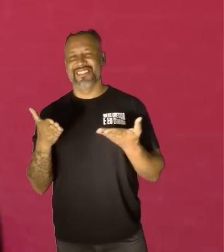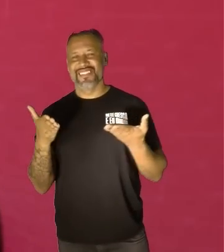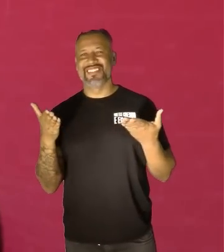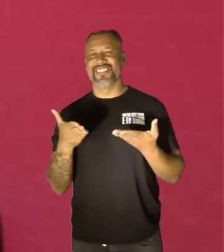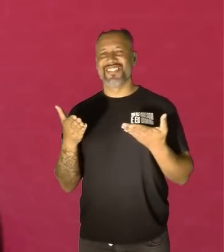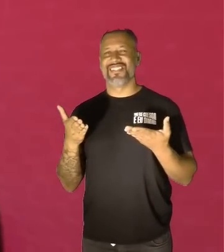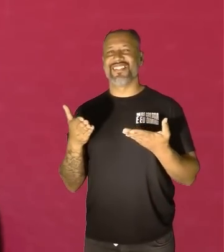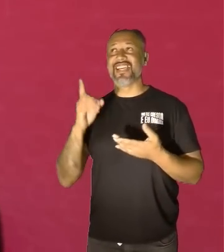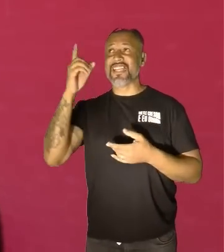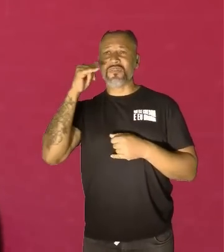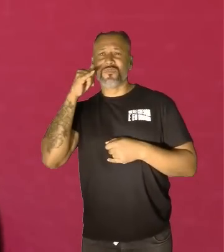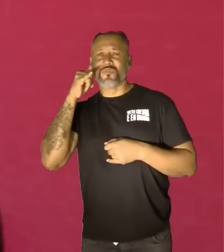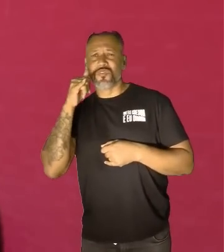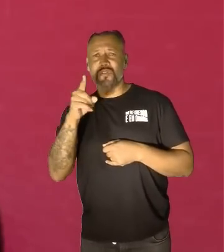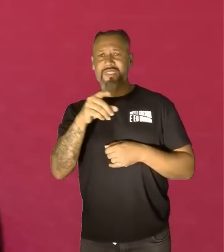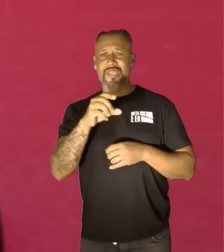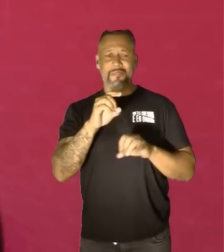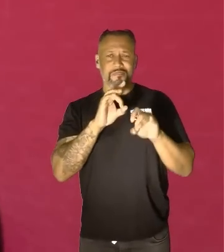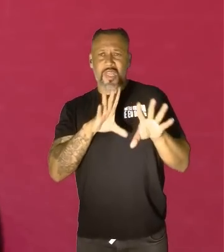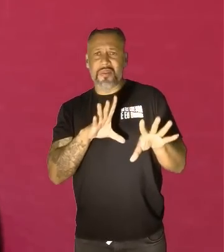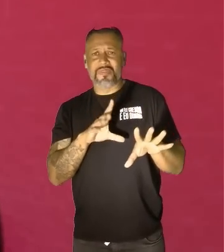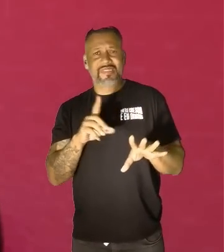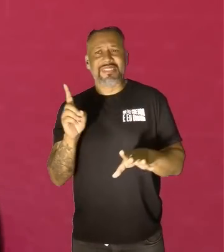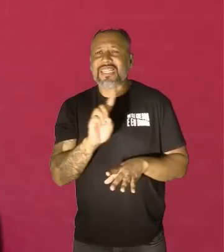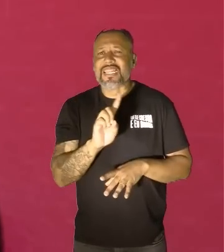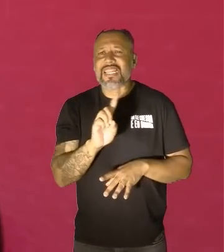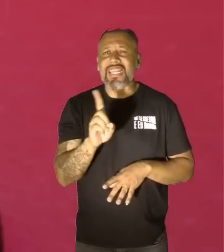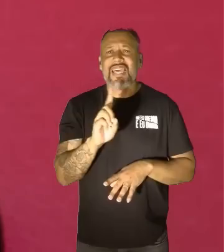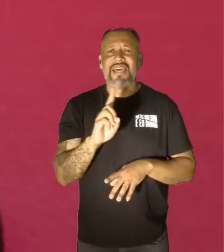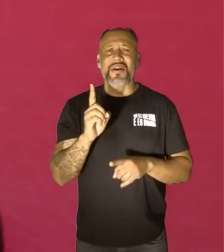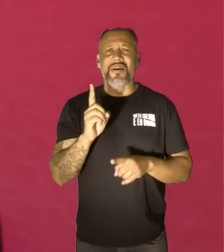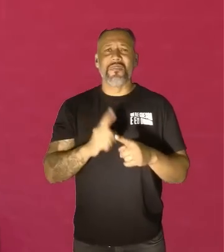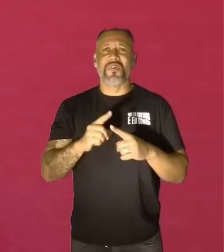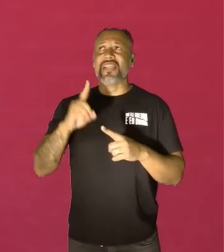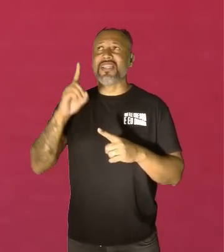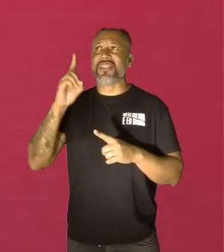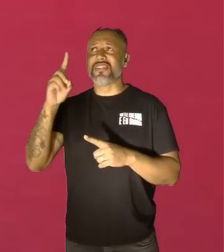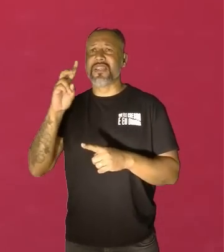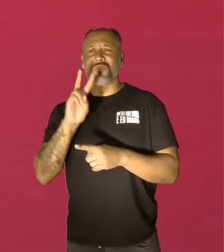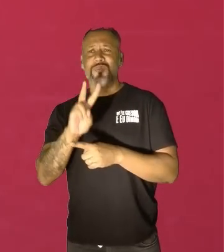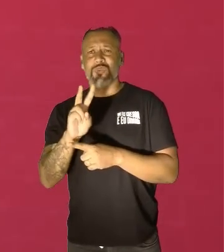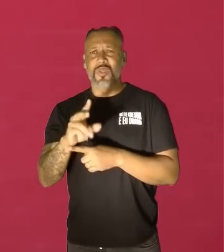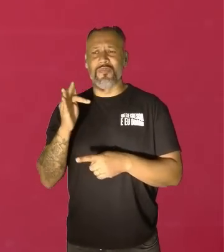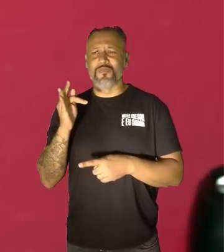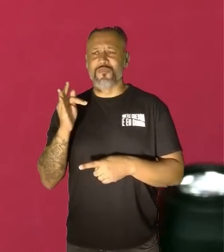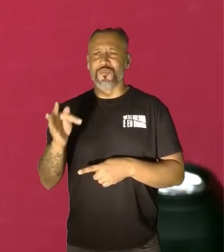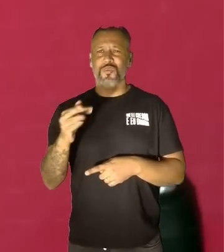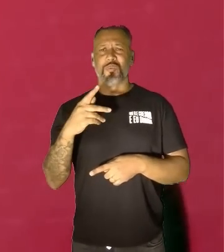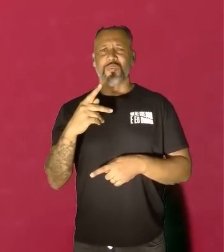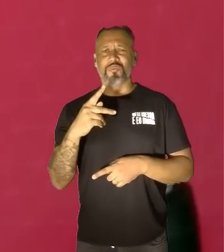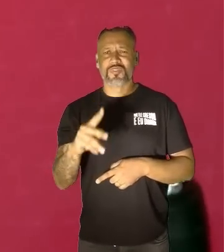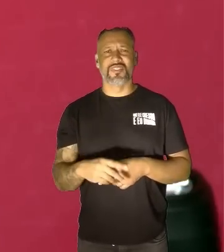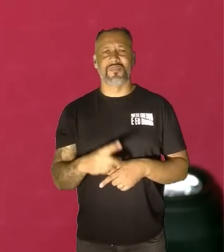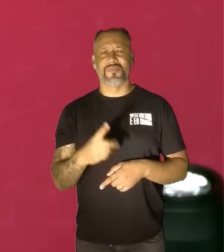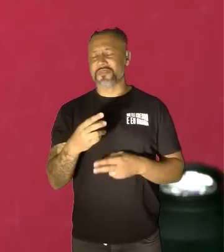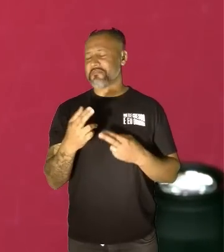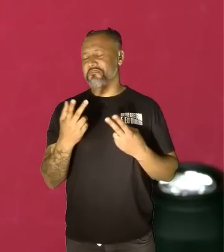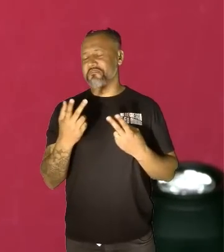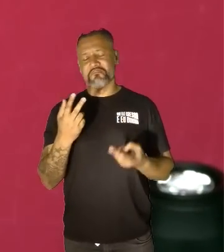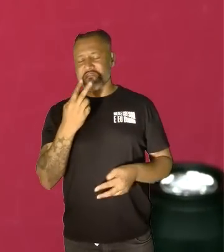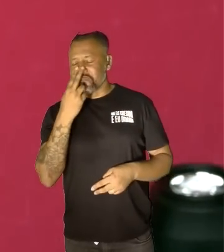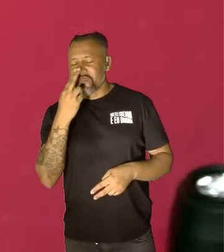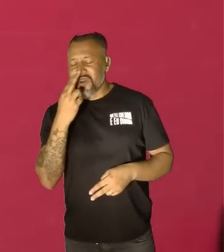você, não desista, porque eu estou vestindo você do seu futuro. Não desista, você é só uma criança no meio de um sistema